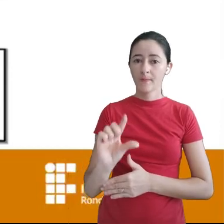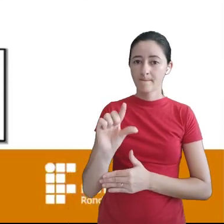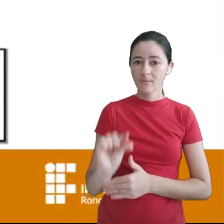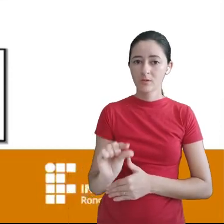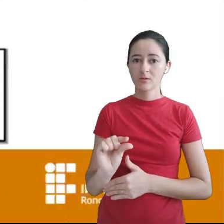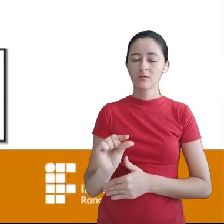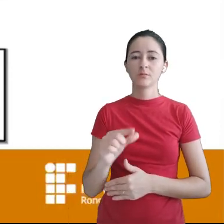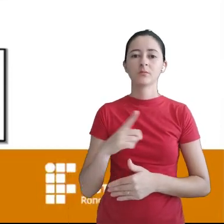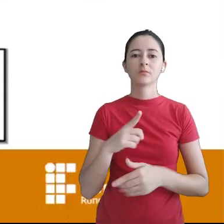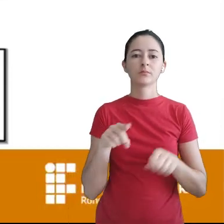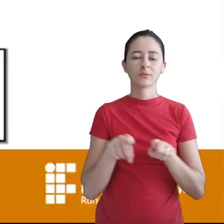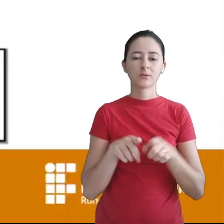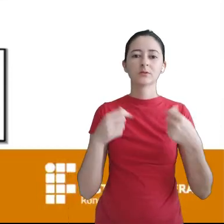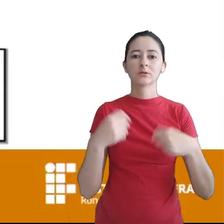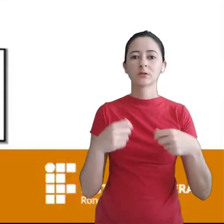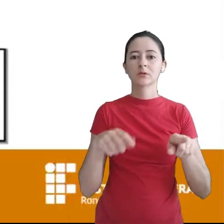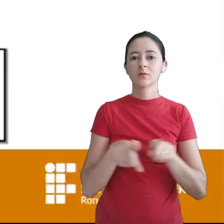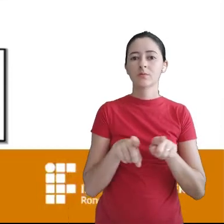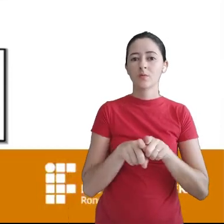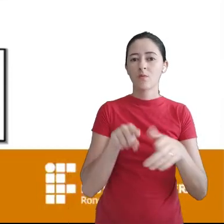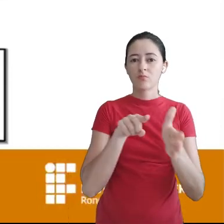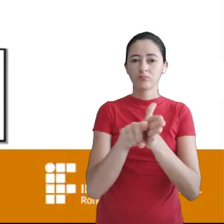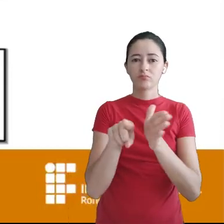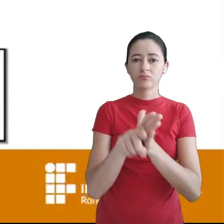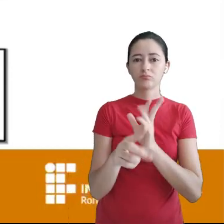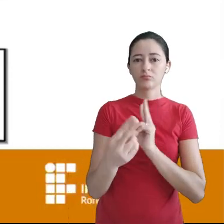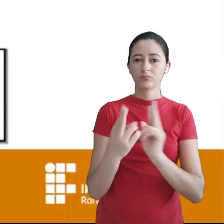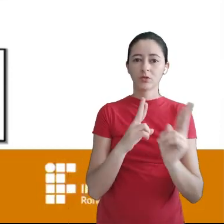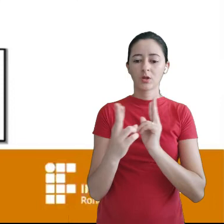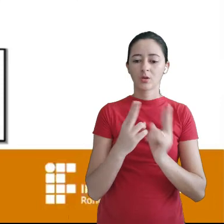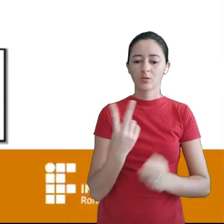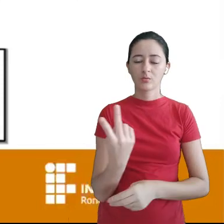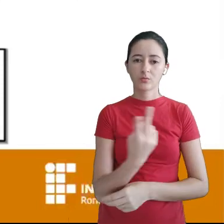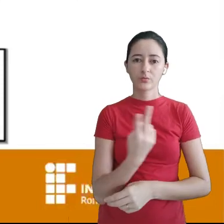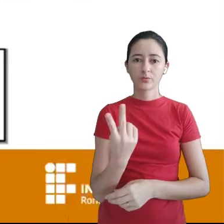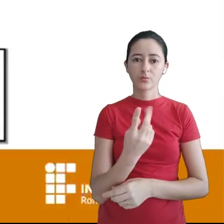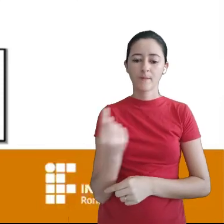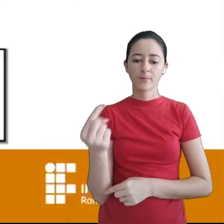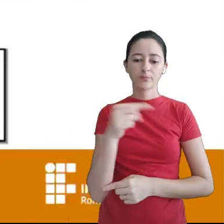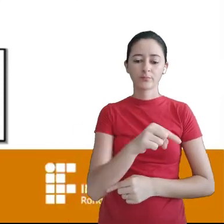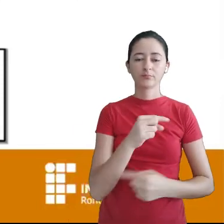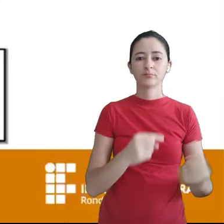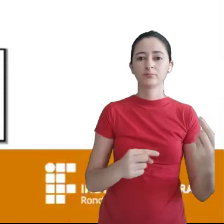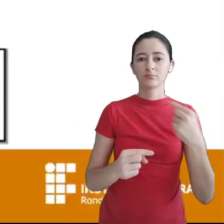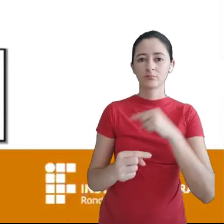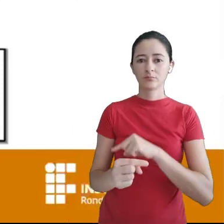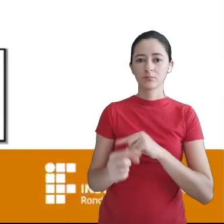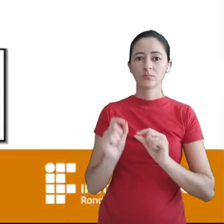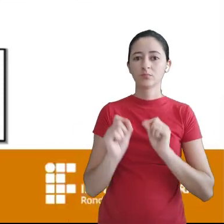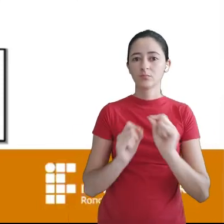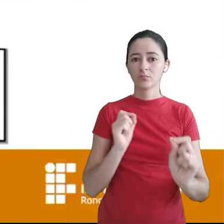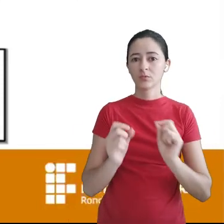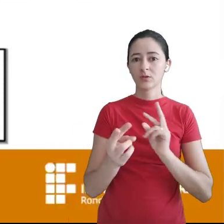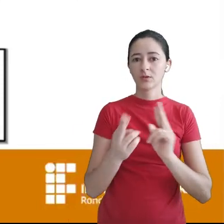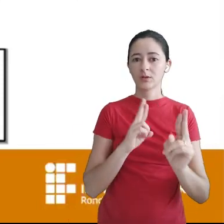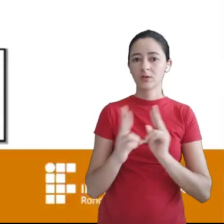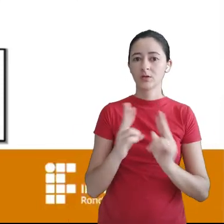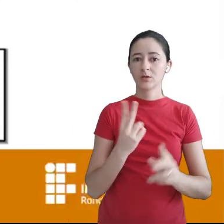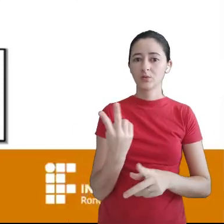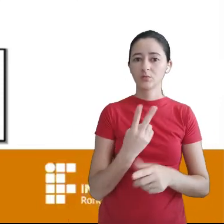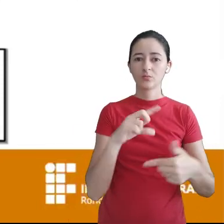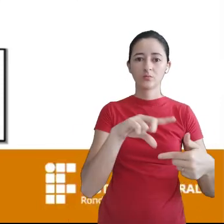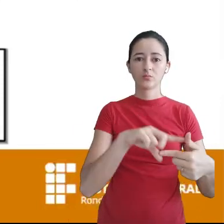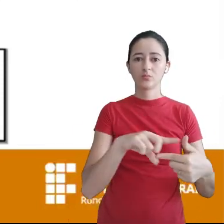Para determinarmos a cardinalidade, deve-se fazer algumas perguntas relativas ao relacionamento em ambas direções.